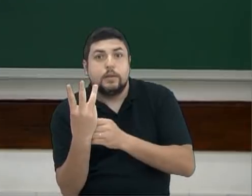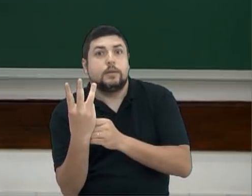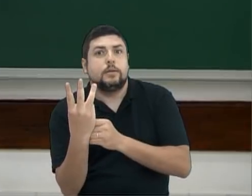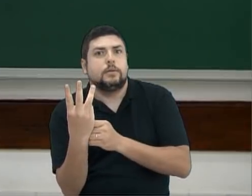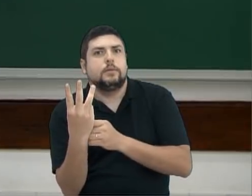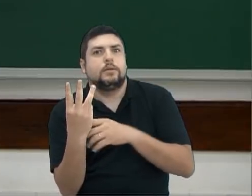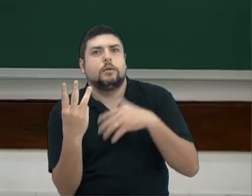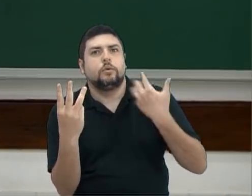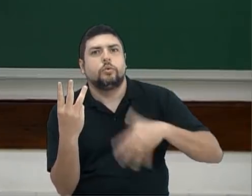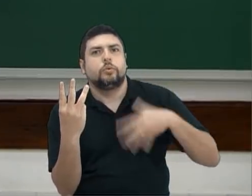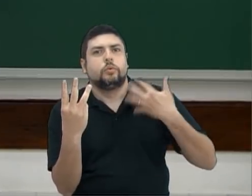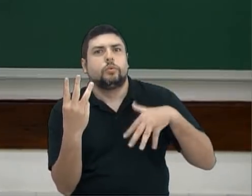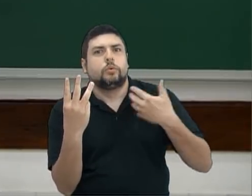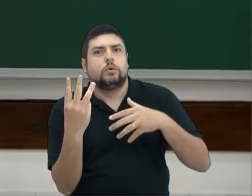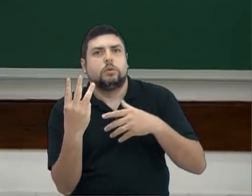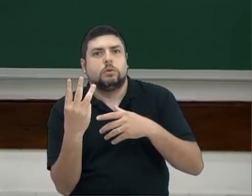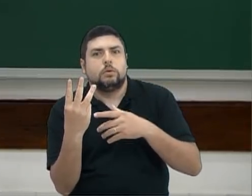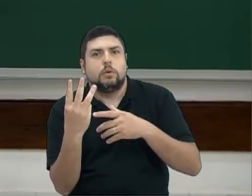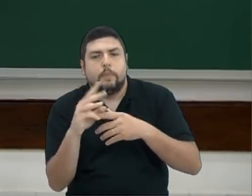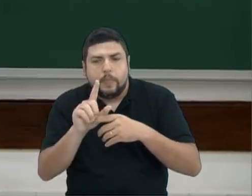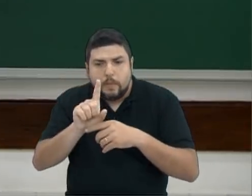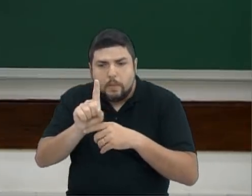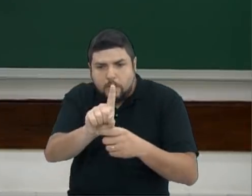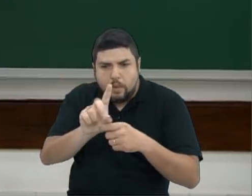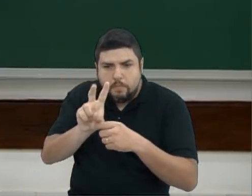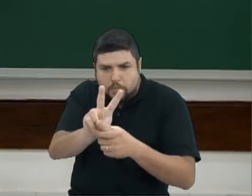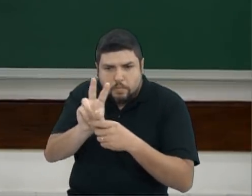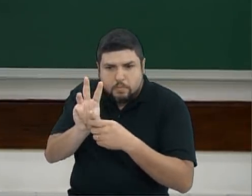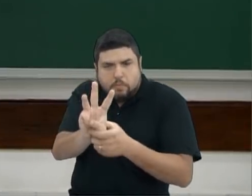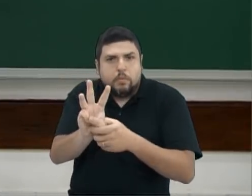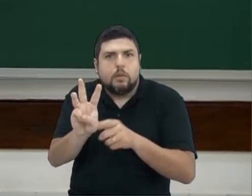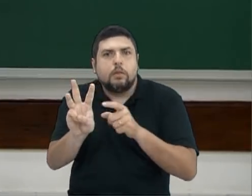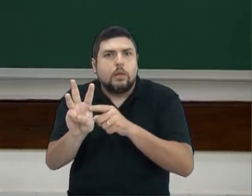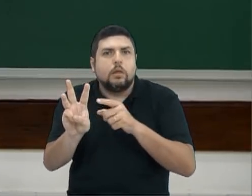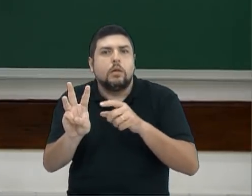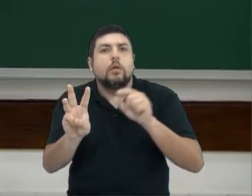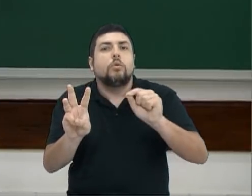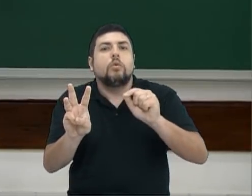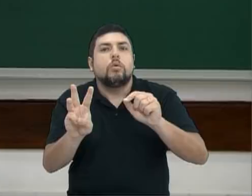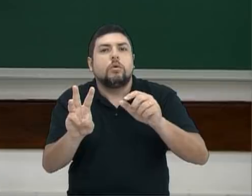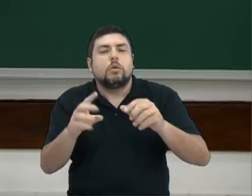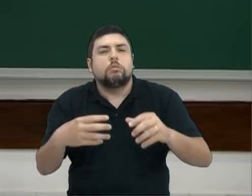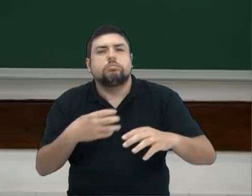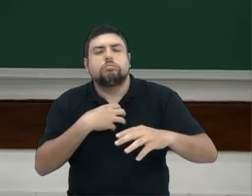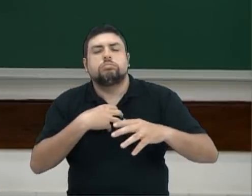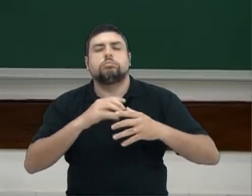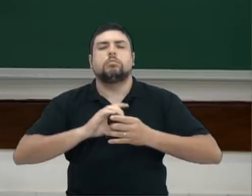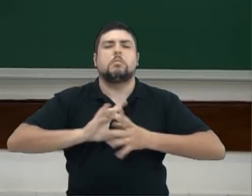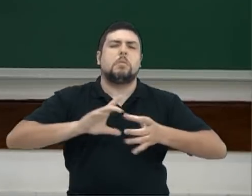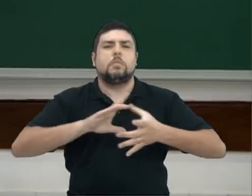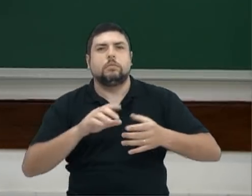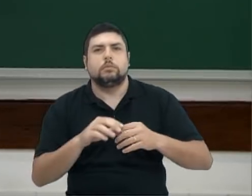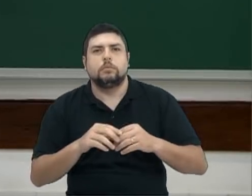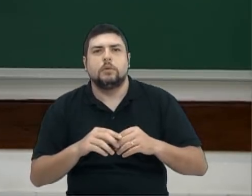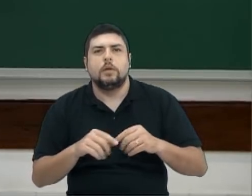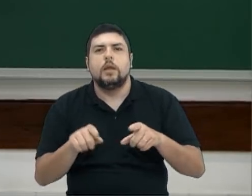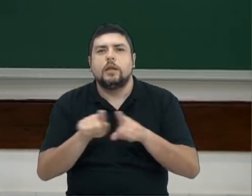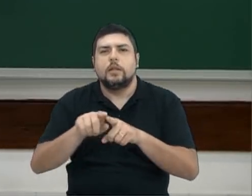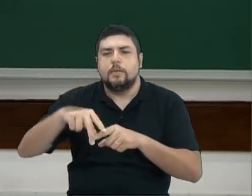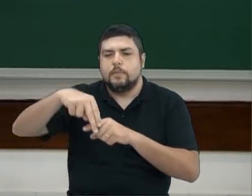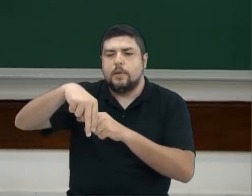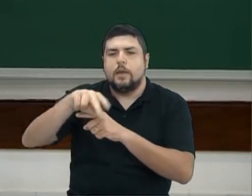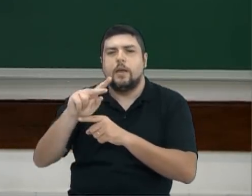esse excesso de ponto de exclamação é próprio da linguagem informal. E o nhaque, lembra o que é o